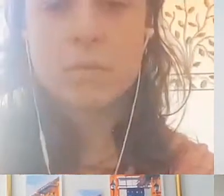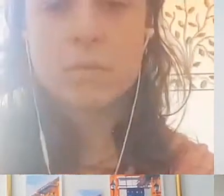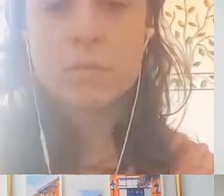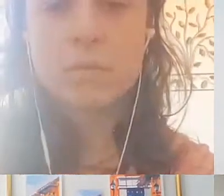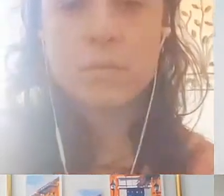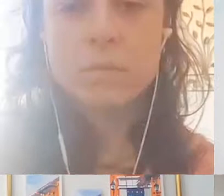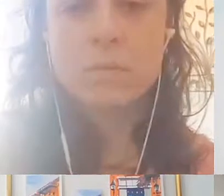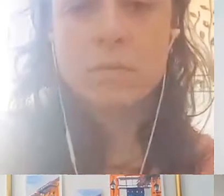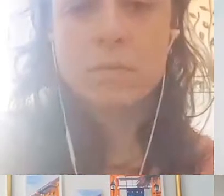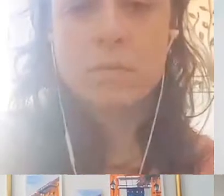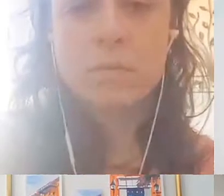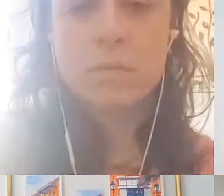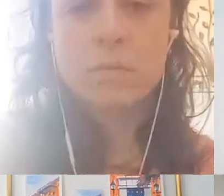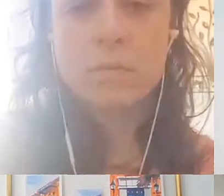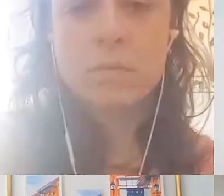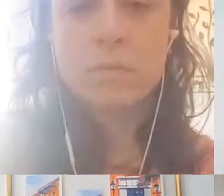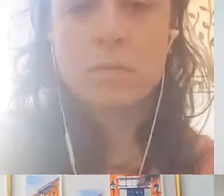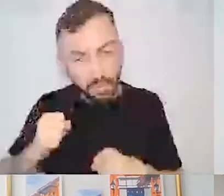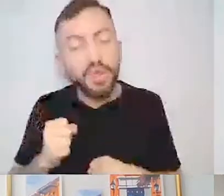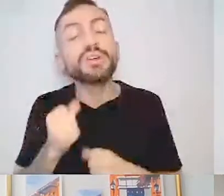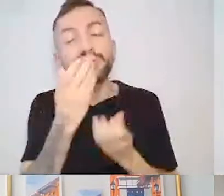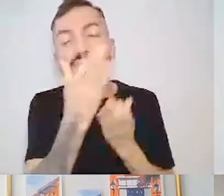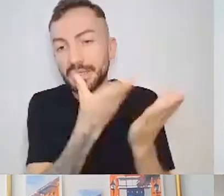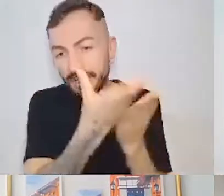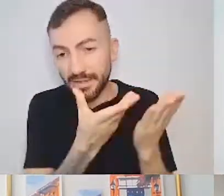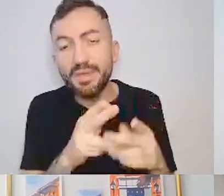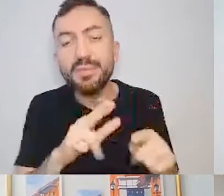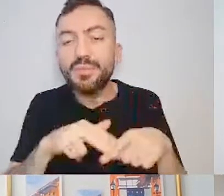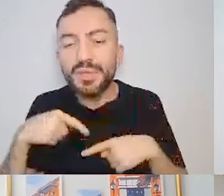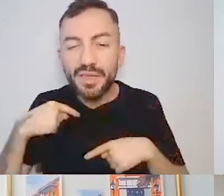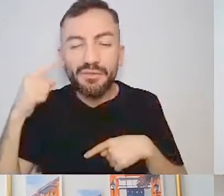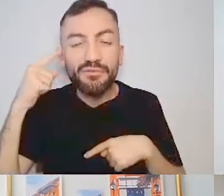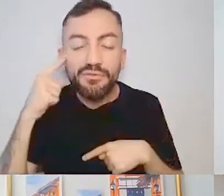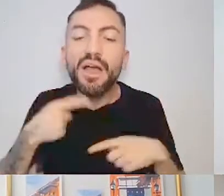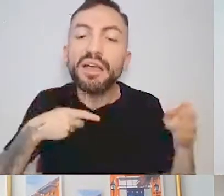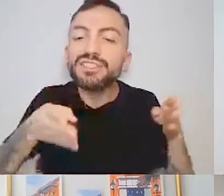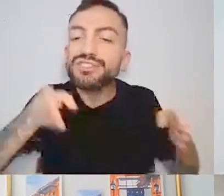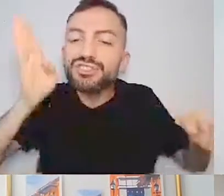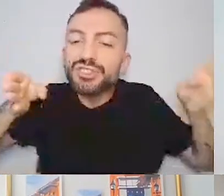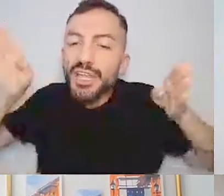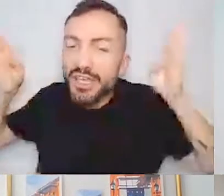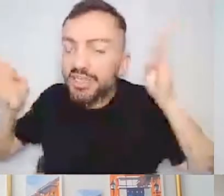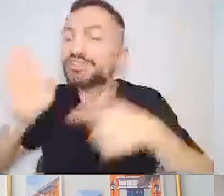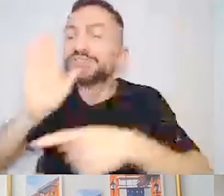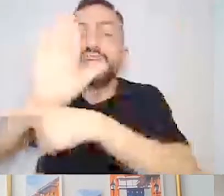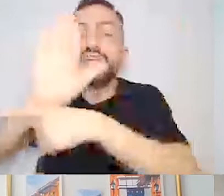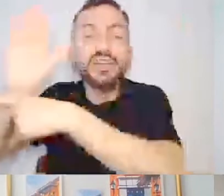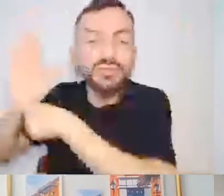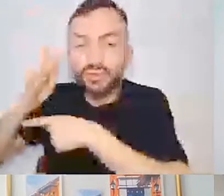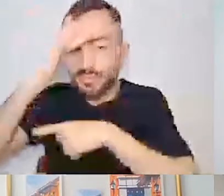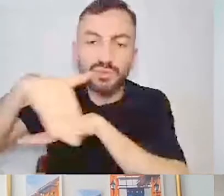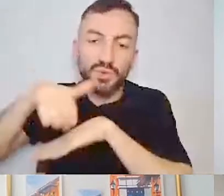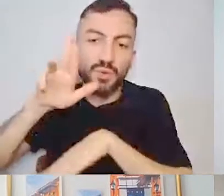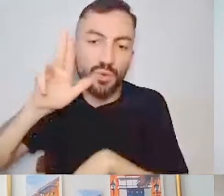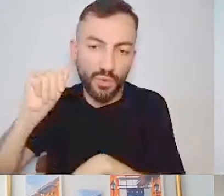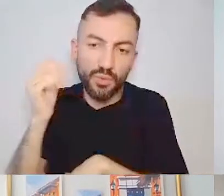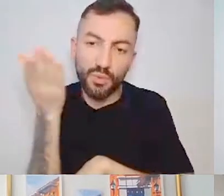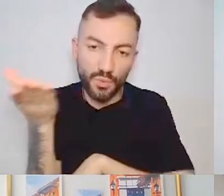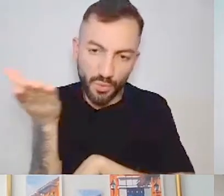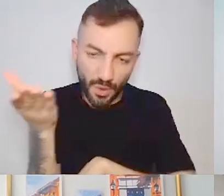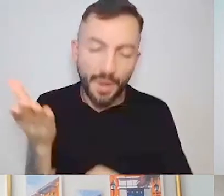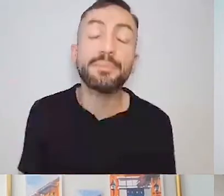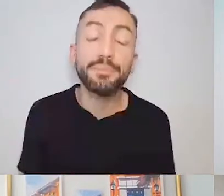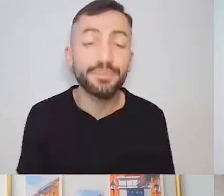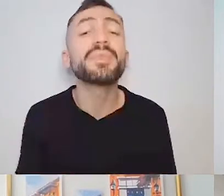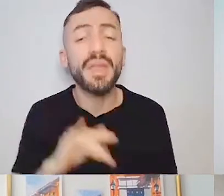possa atender, né, no atendimento que a gente faz de maneira itinerante a população em situação de rua. Então, acho que a gente ainda tem muito a avançar nesse